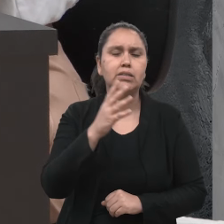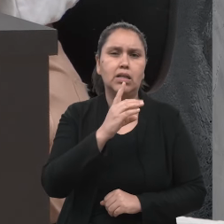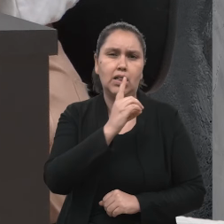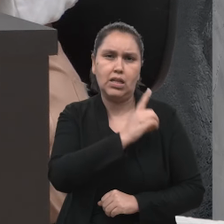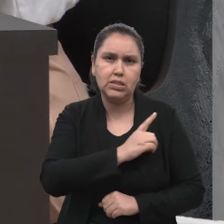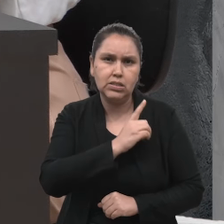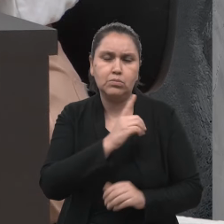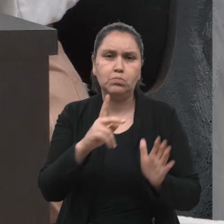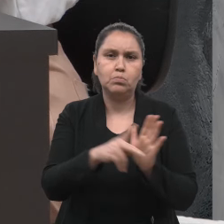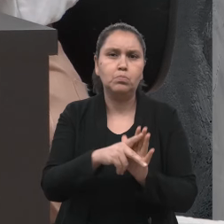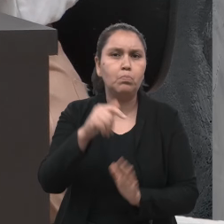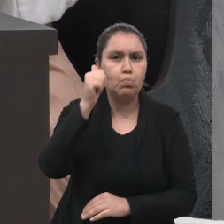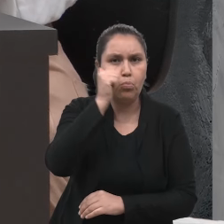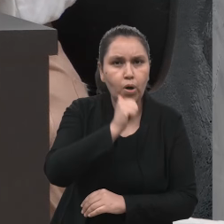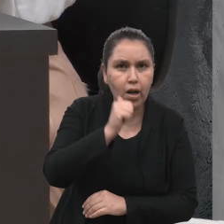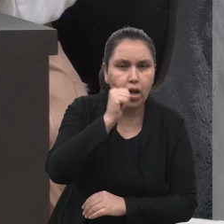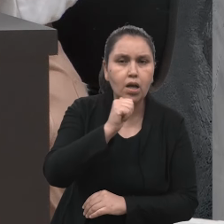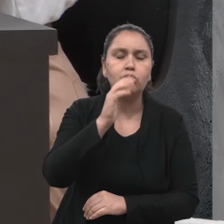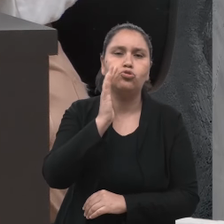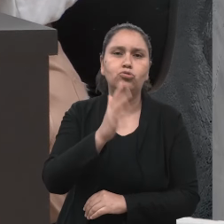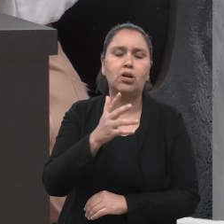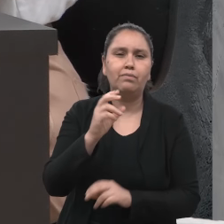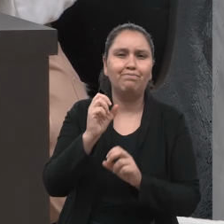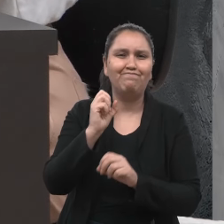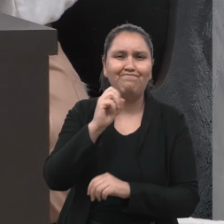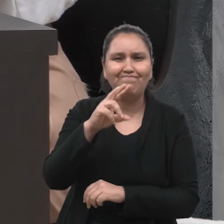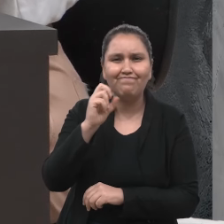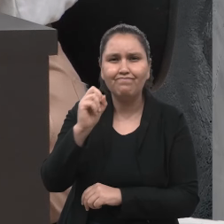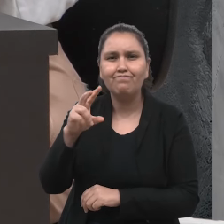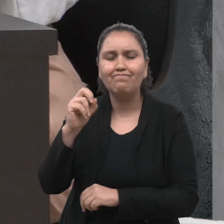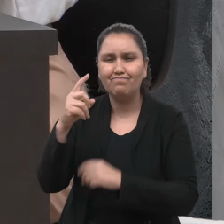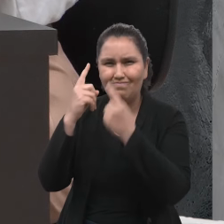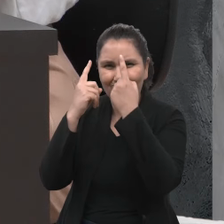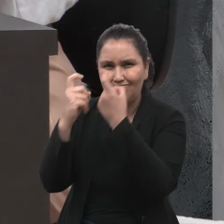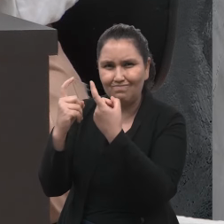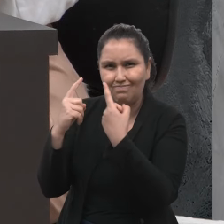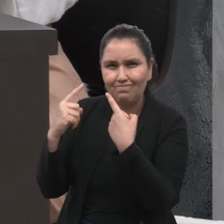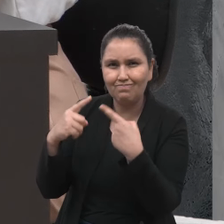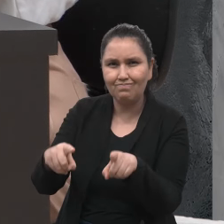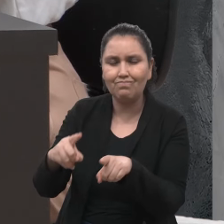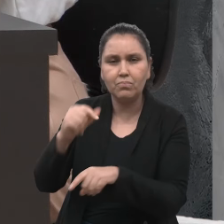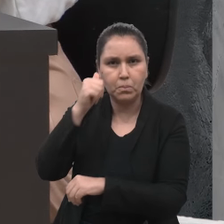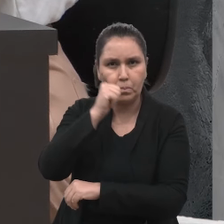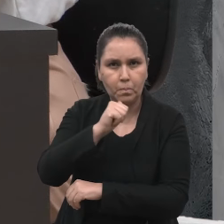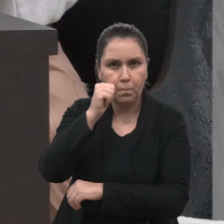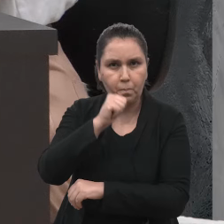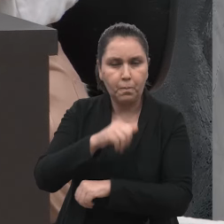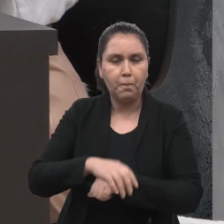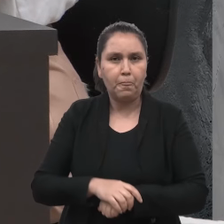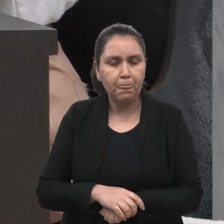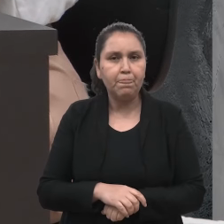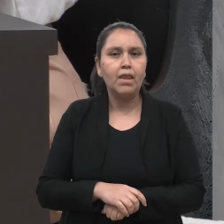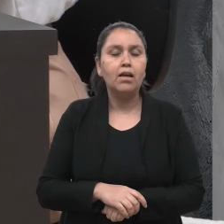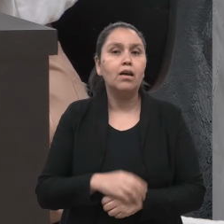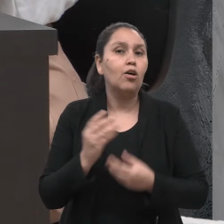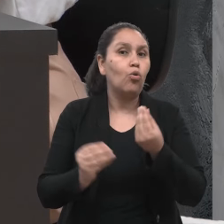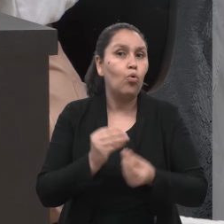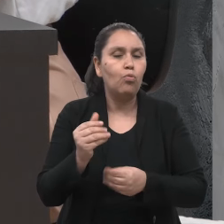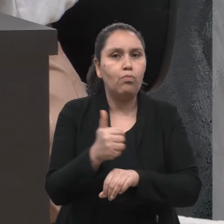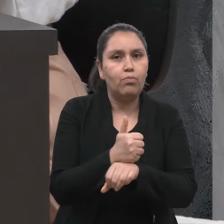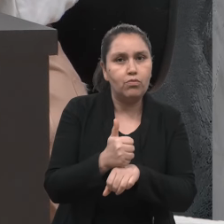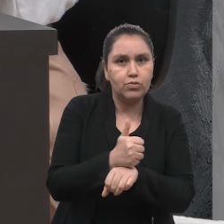junto à Delegacia da Mulher, enfim, acompanhou casos de violência, até quando, por exemplo, um